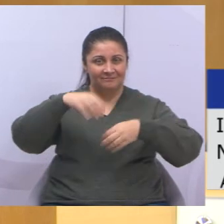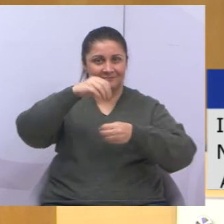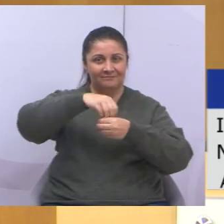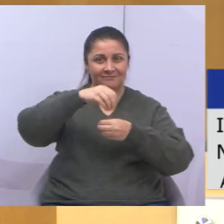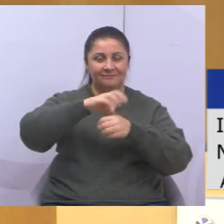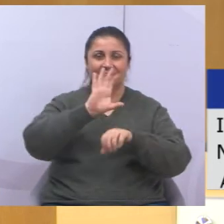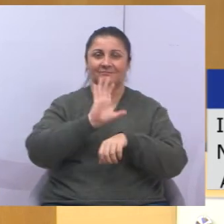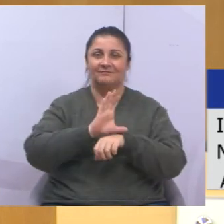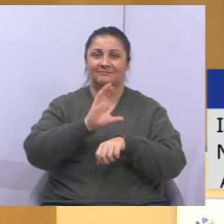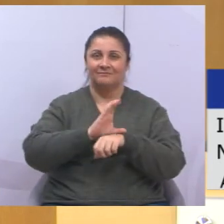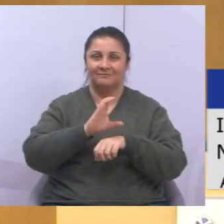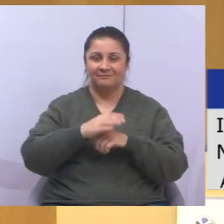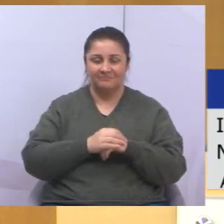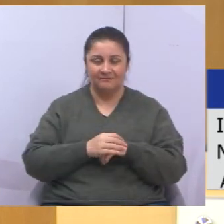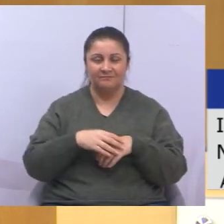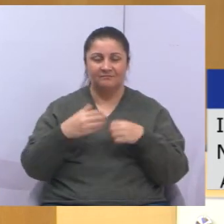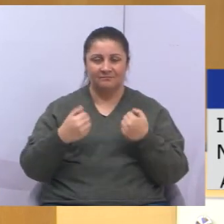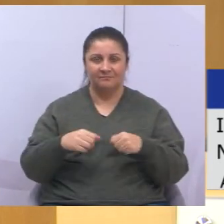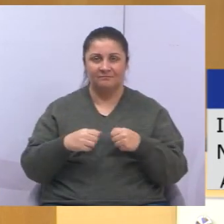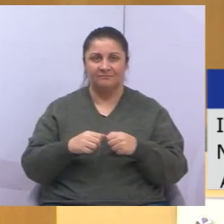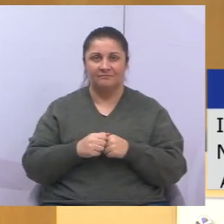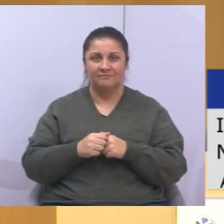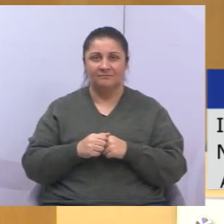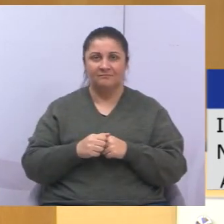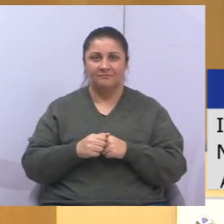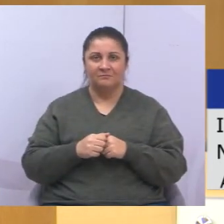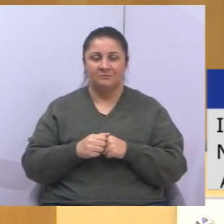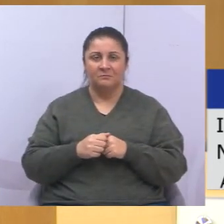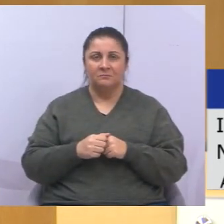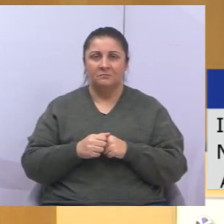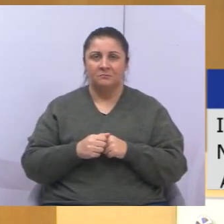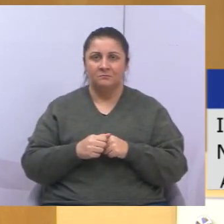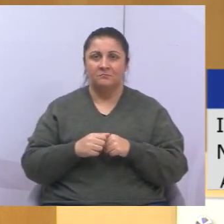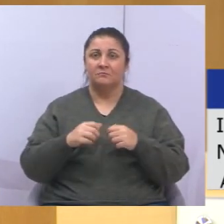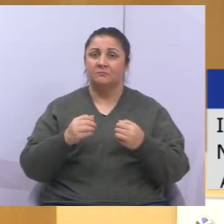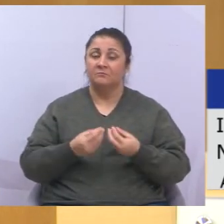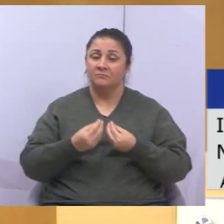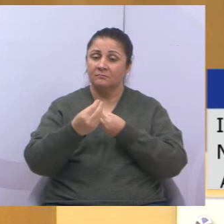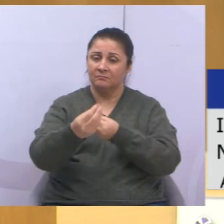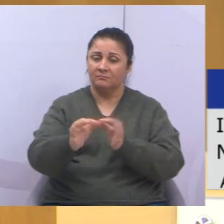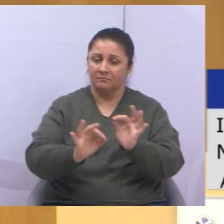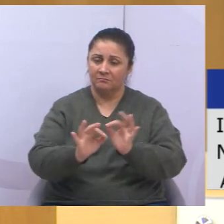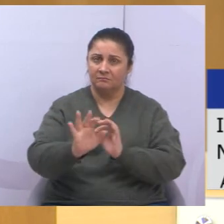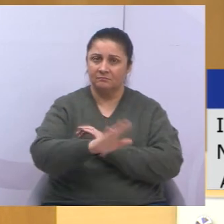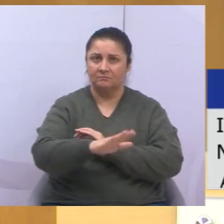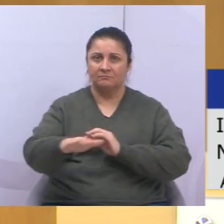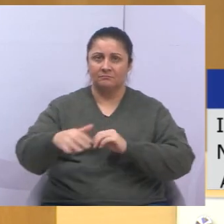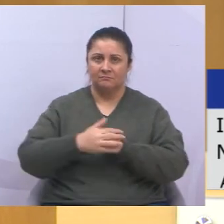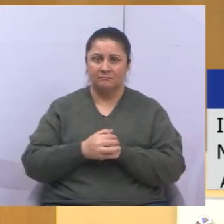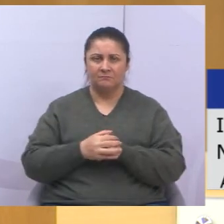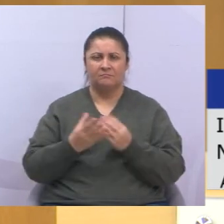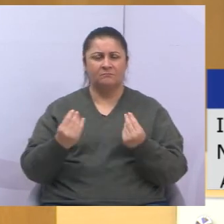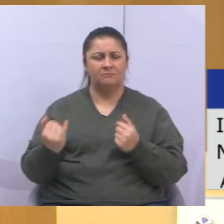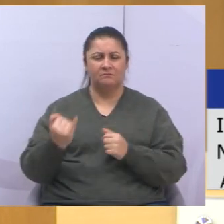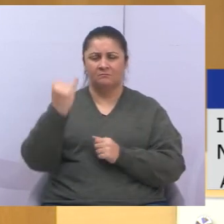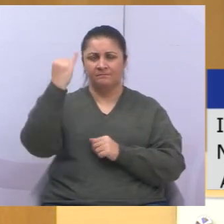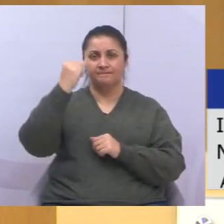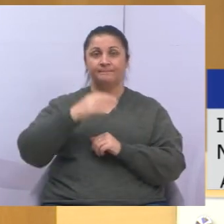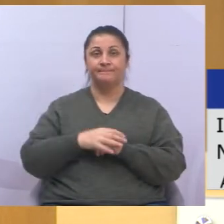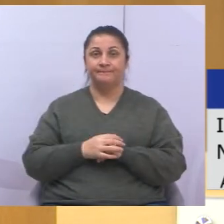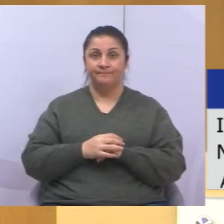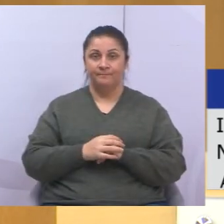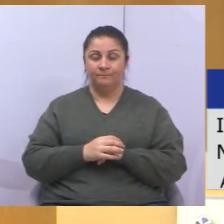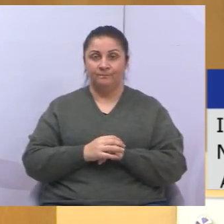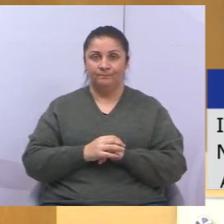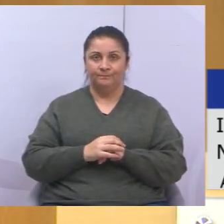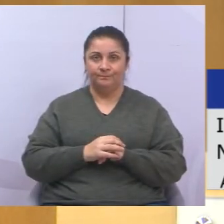Constituição da República e que devem ser conferidos às nossas crianças. Isso é extremamente importante, não é?